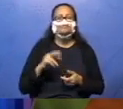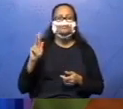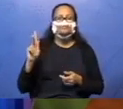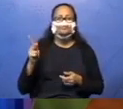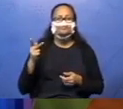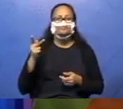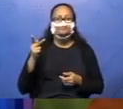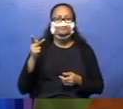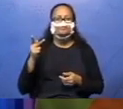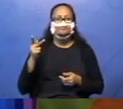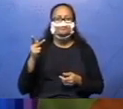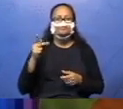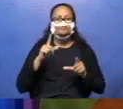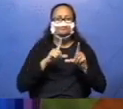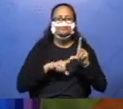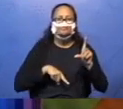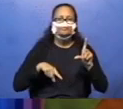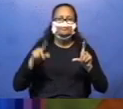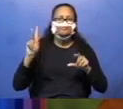Hortelã começa com H.